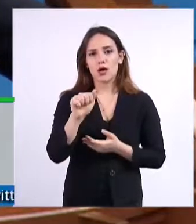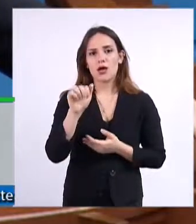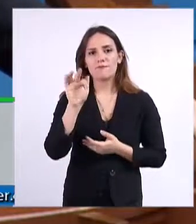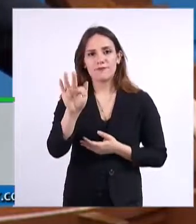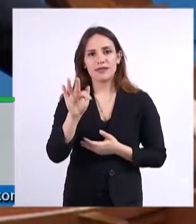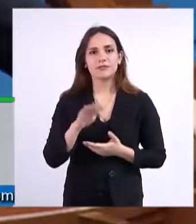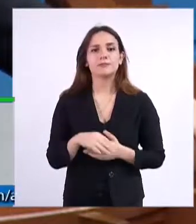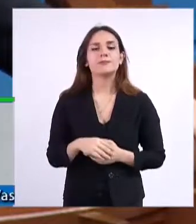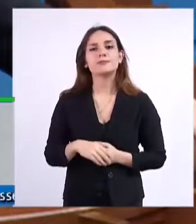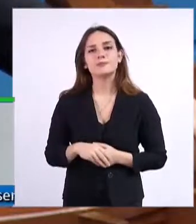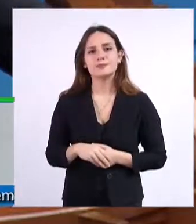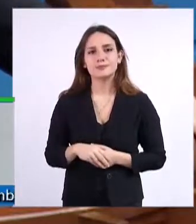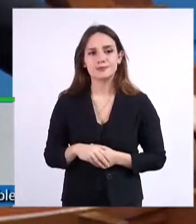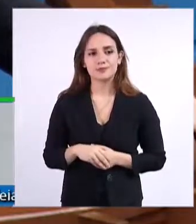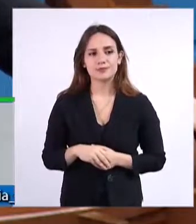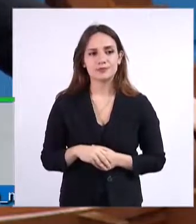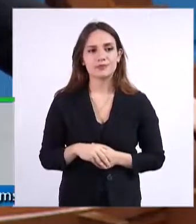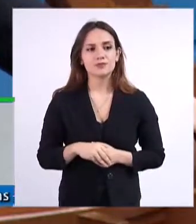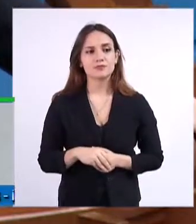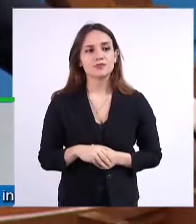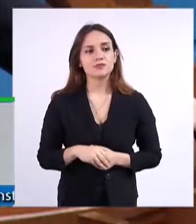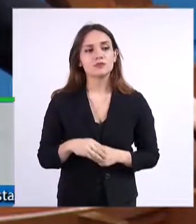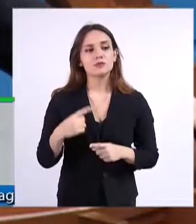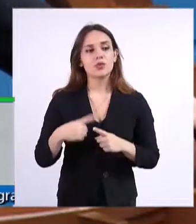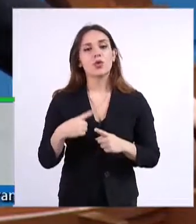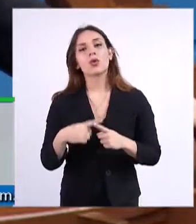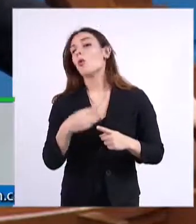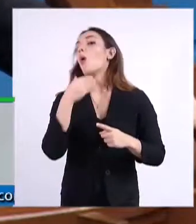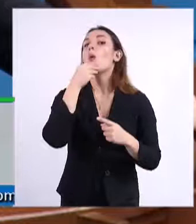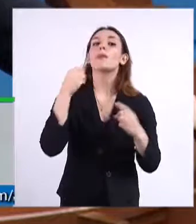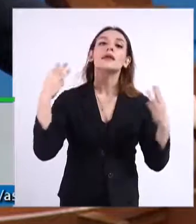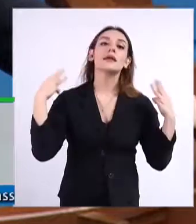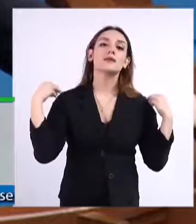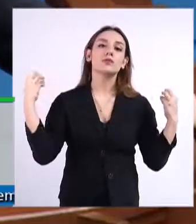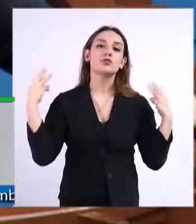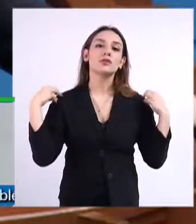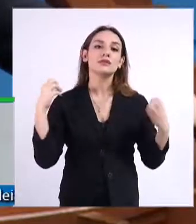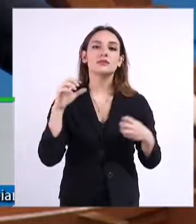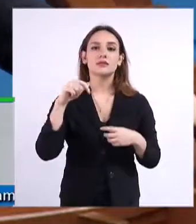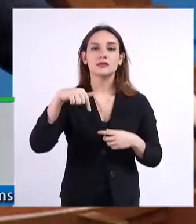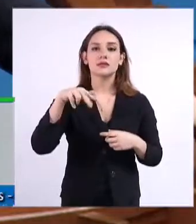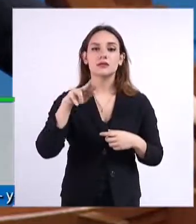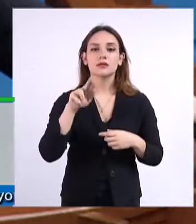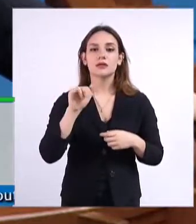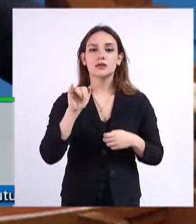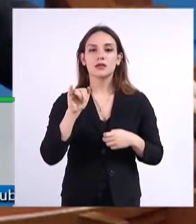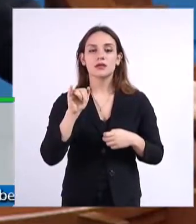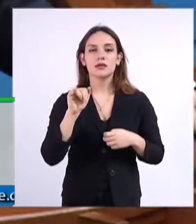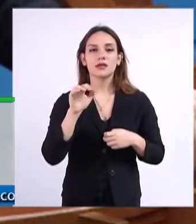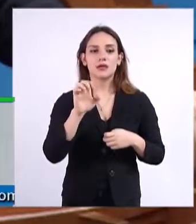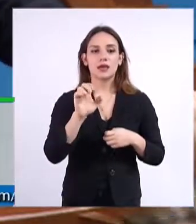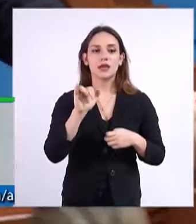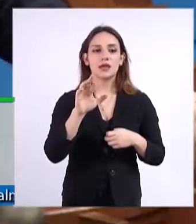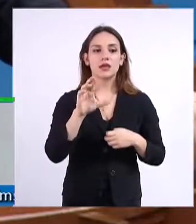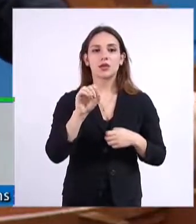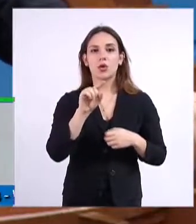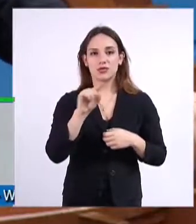foram realizados pelo seu motorista Queiroz. Interessante que ninguém mais fala do